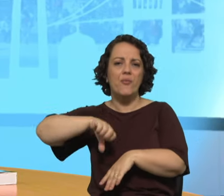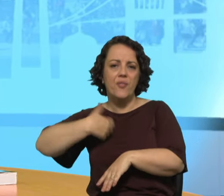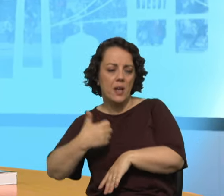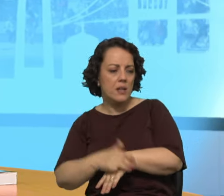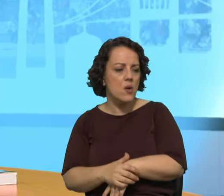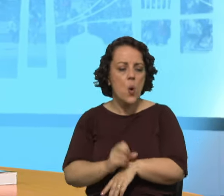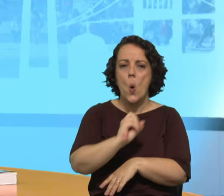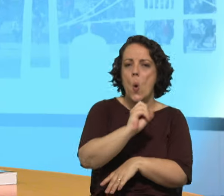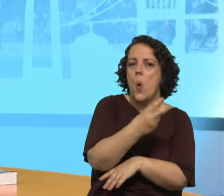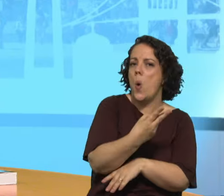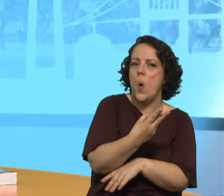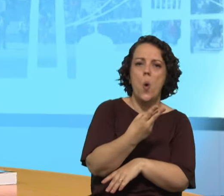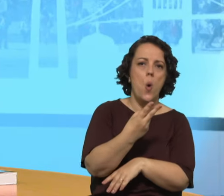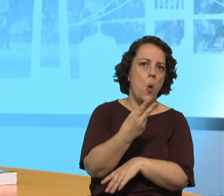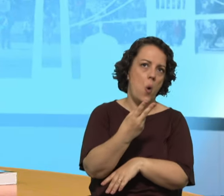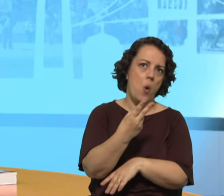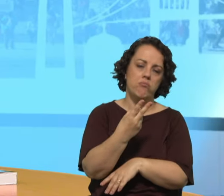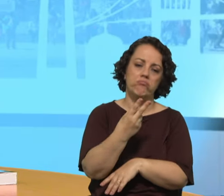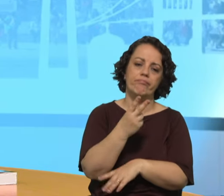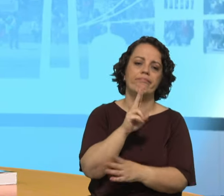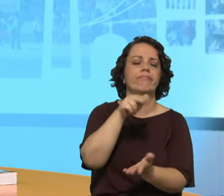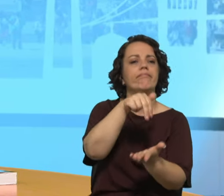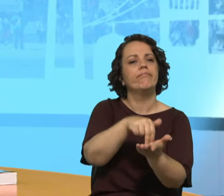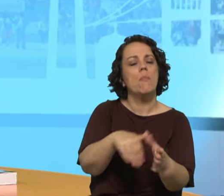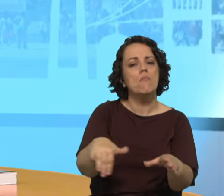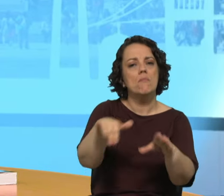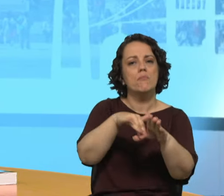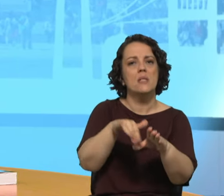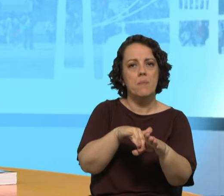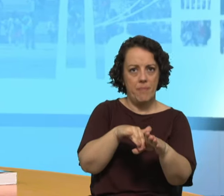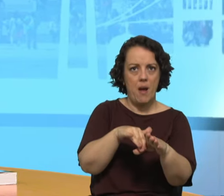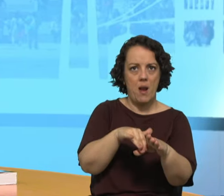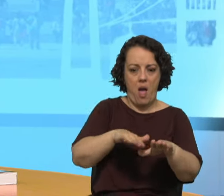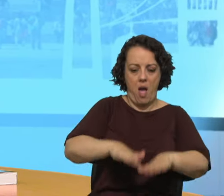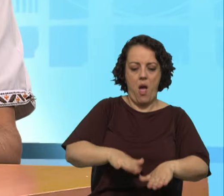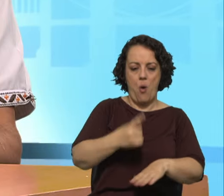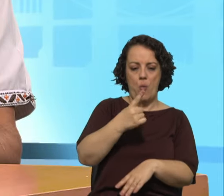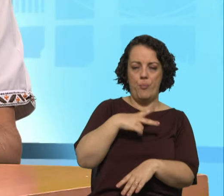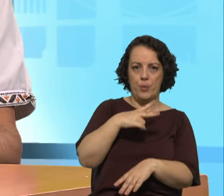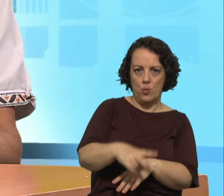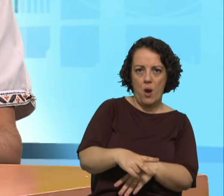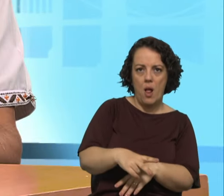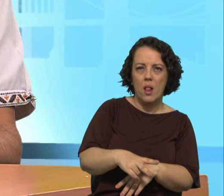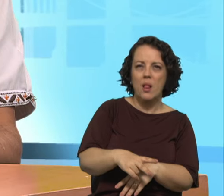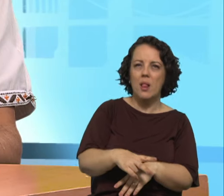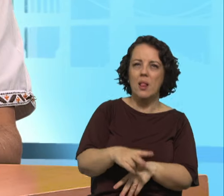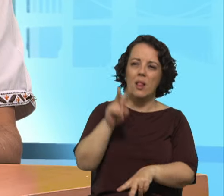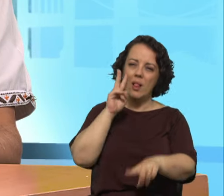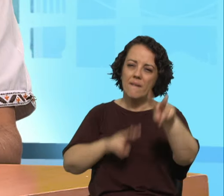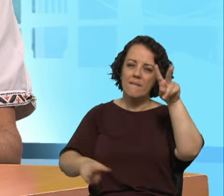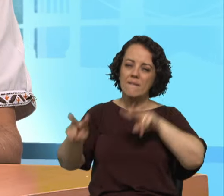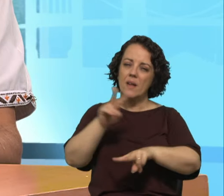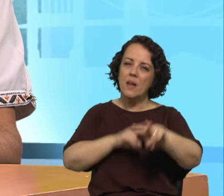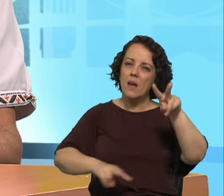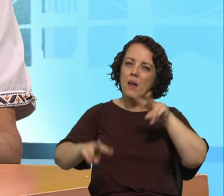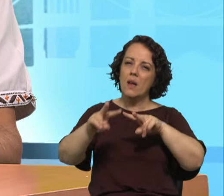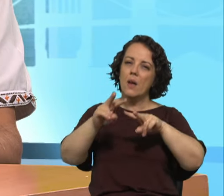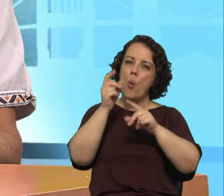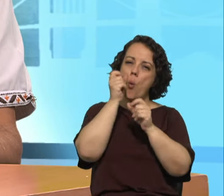está a participar por exemplo num Capítulo e aqui em Portugal encontra diferentes formas de ler o homem de ler a